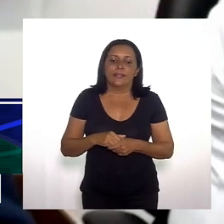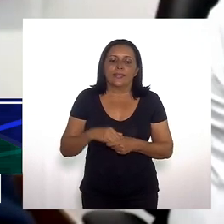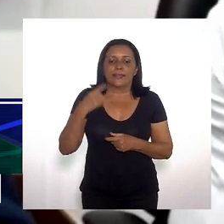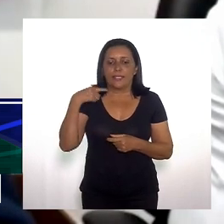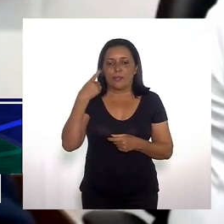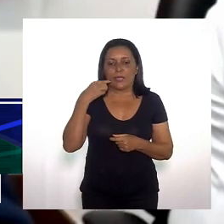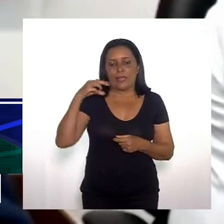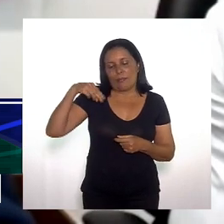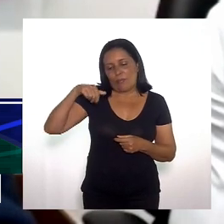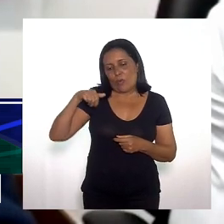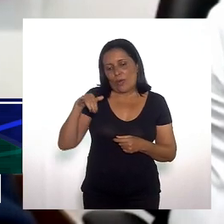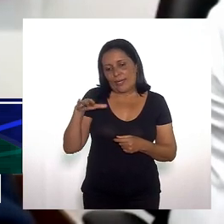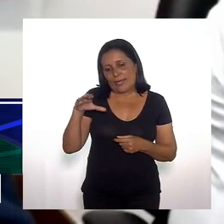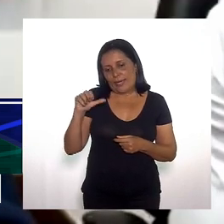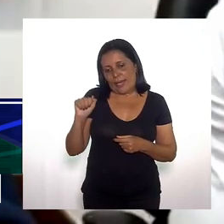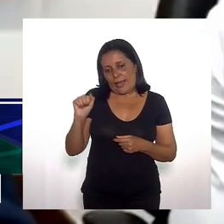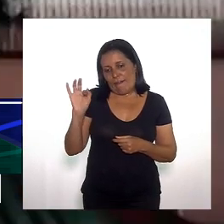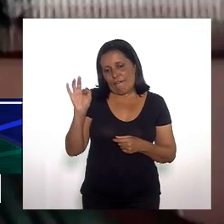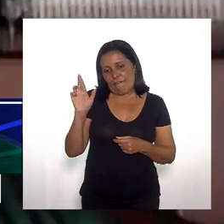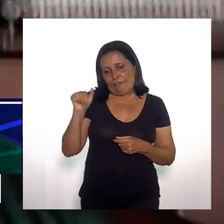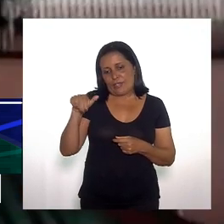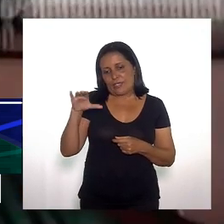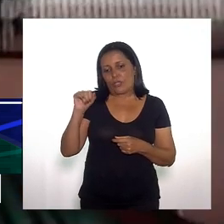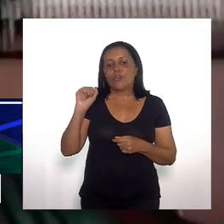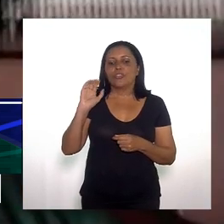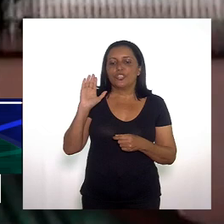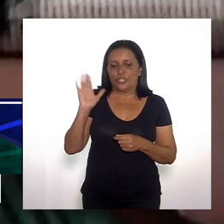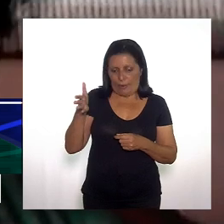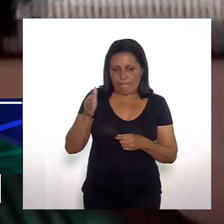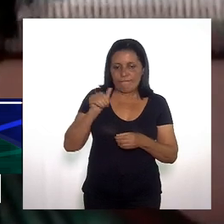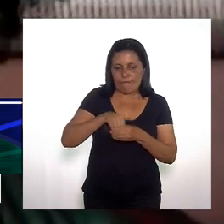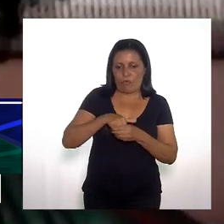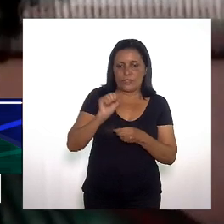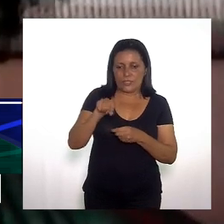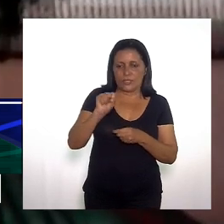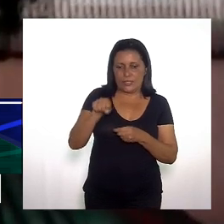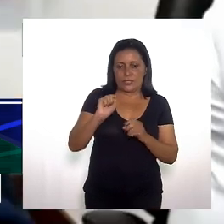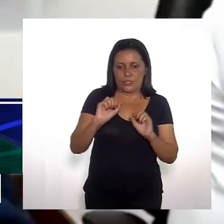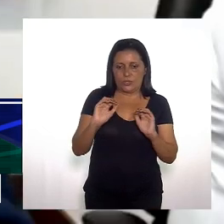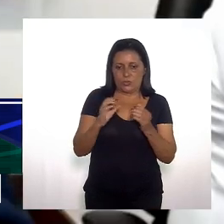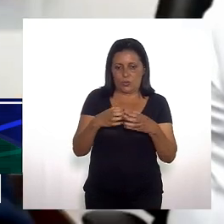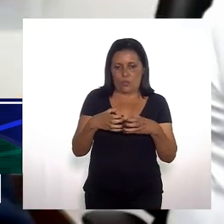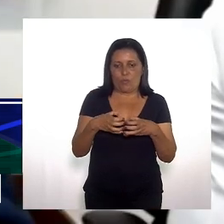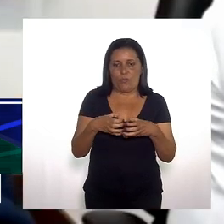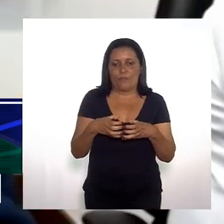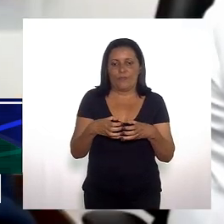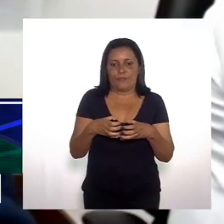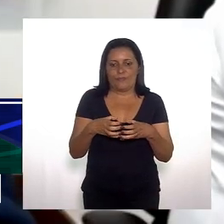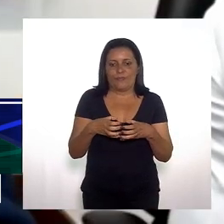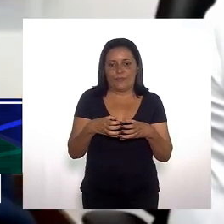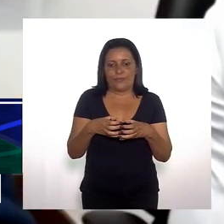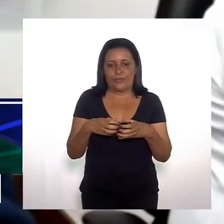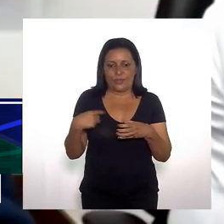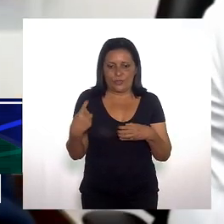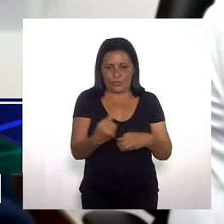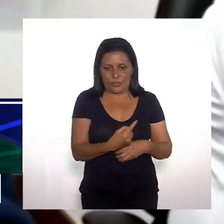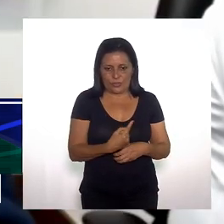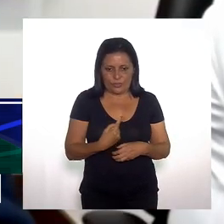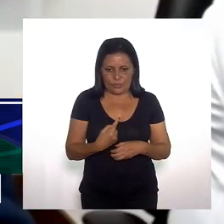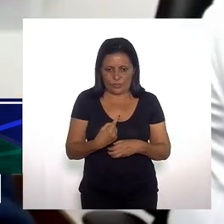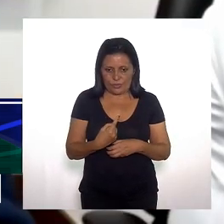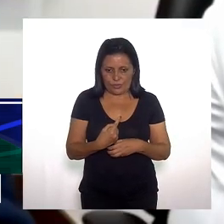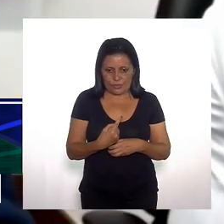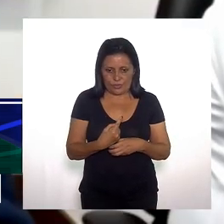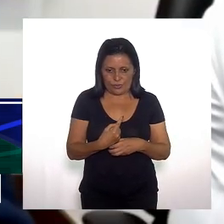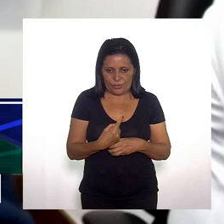Deputada Mônica Francisco. Eu votei sim no grupo, presidente. Favorável. Obrigado. Eu chamo aqui para dar chance de falar. Tá sim